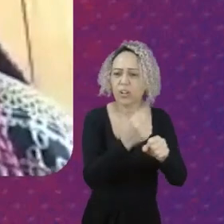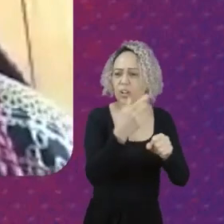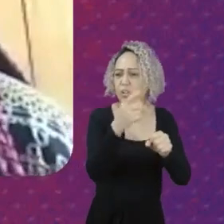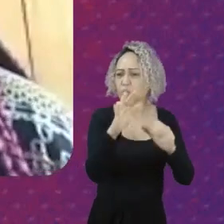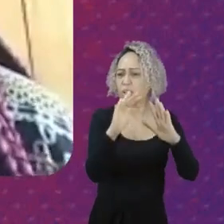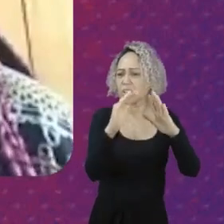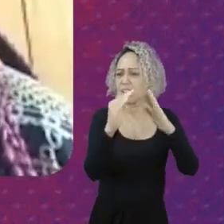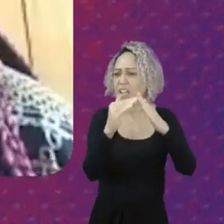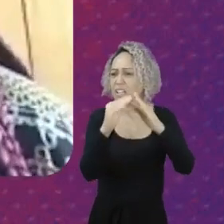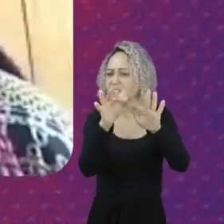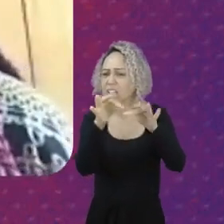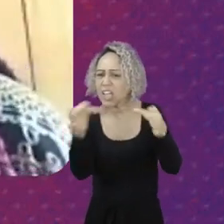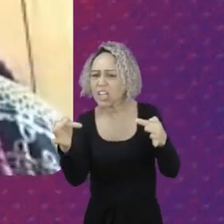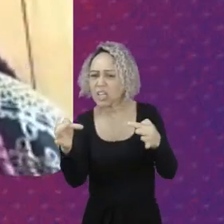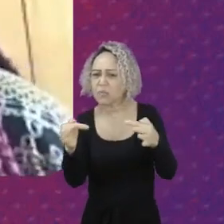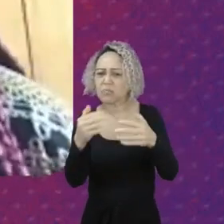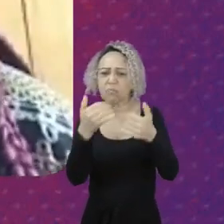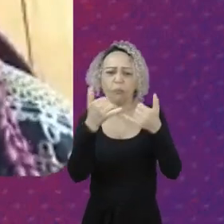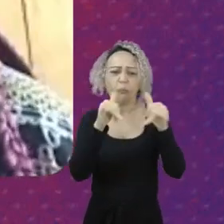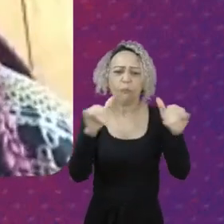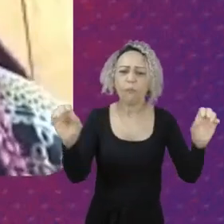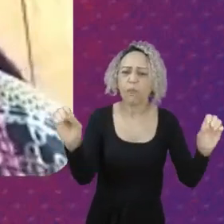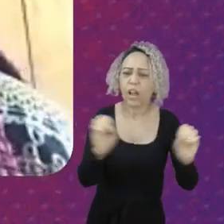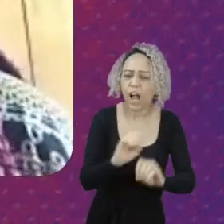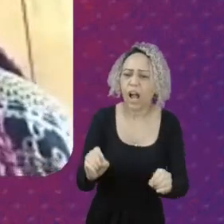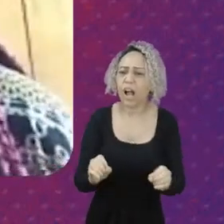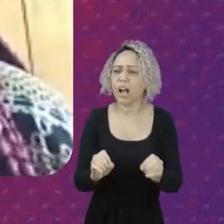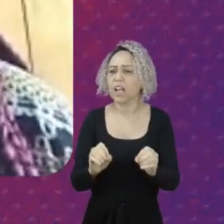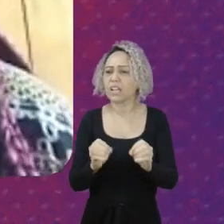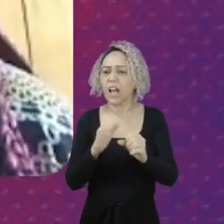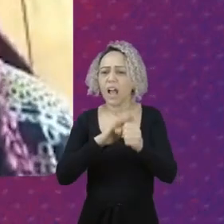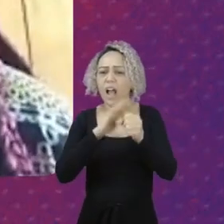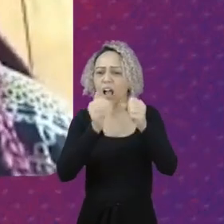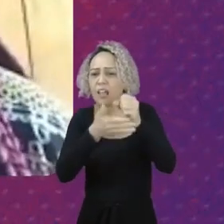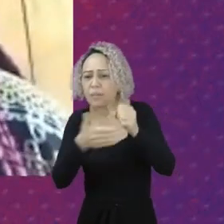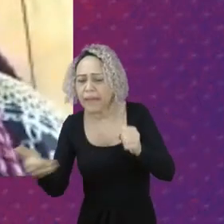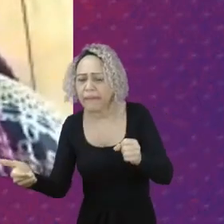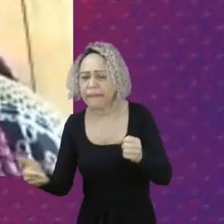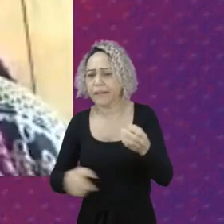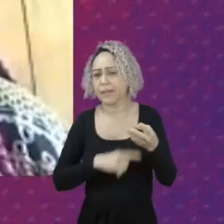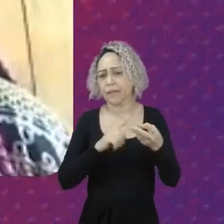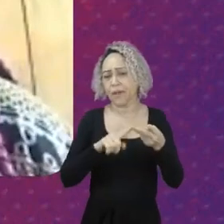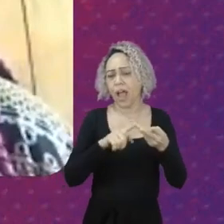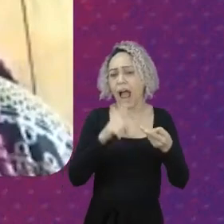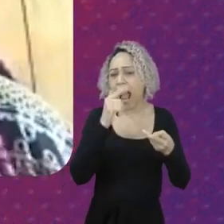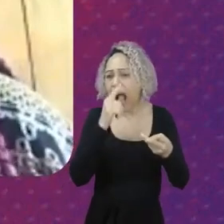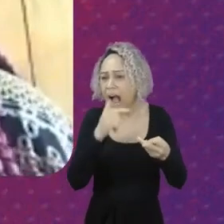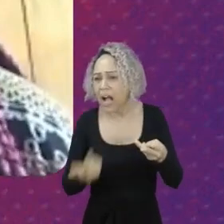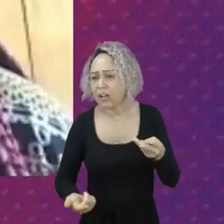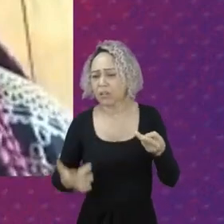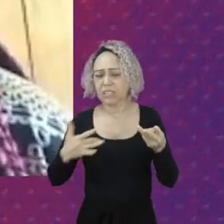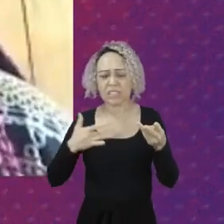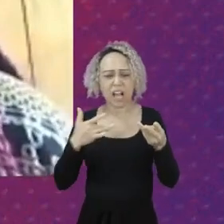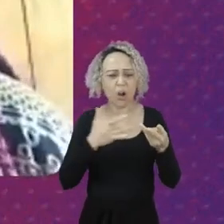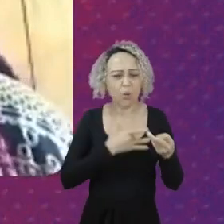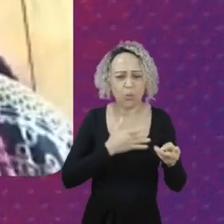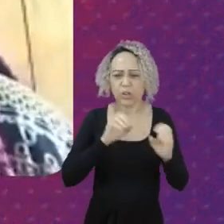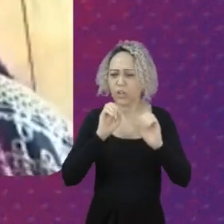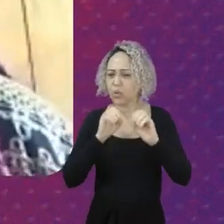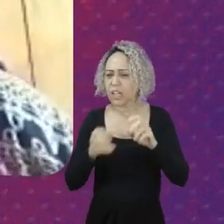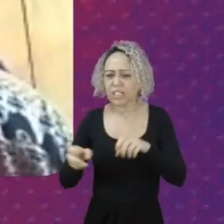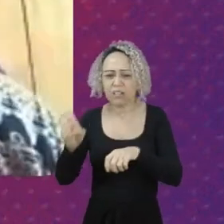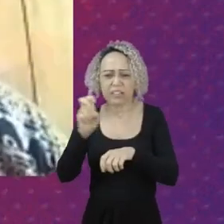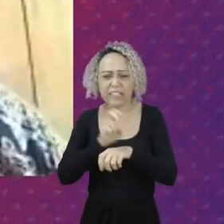sem água, sem saneamento, sem saúde, sem equipamentos de educação, sem